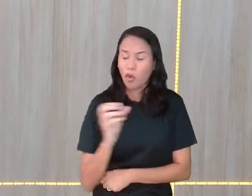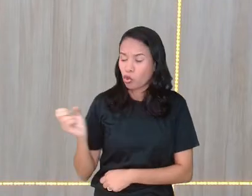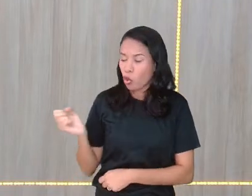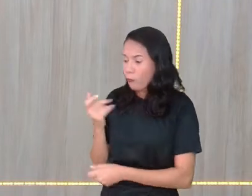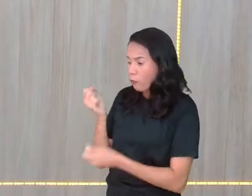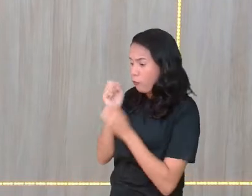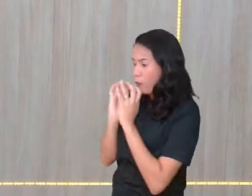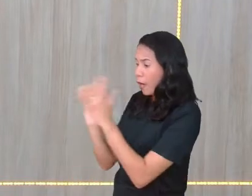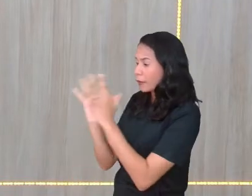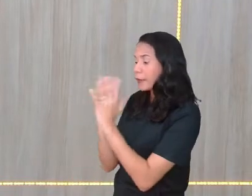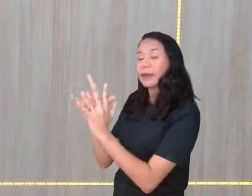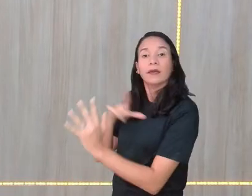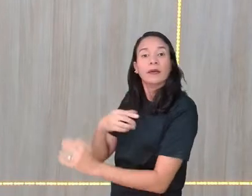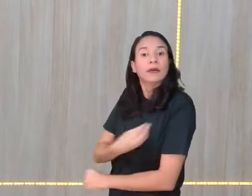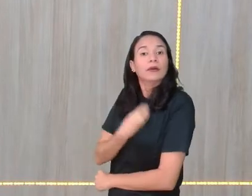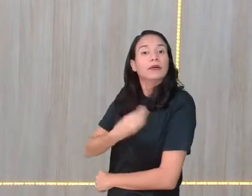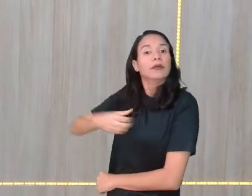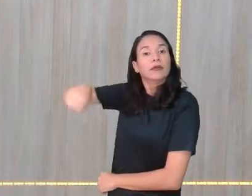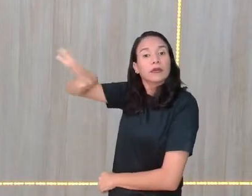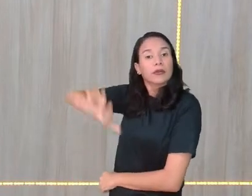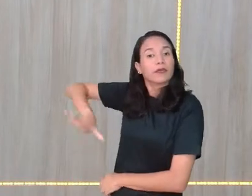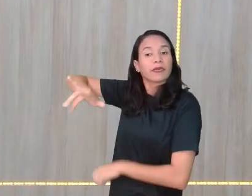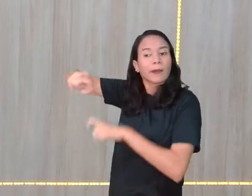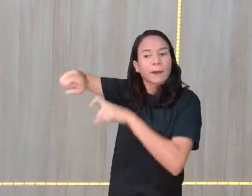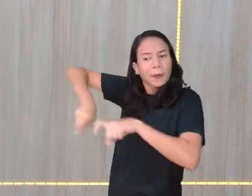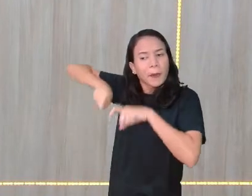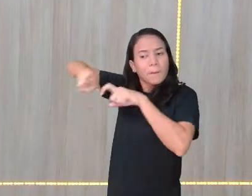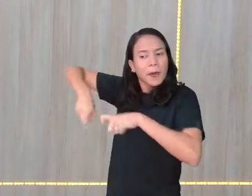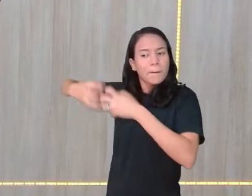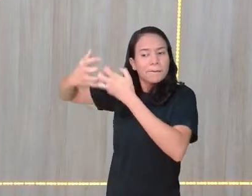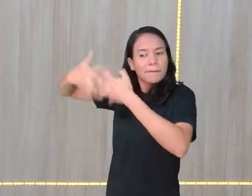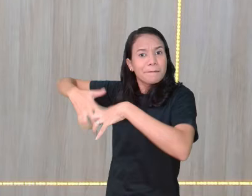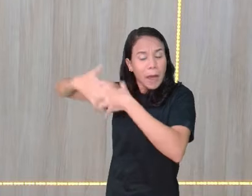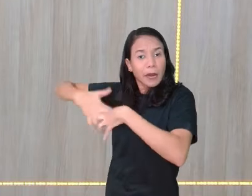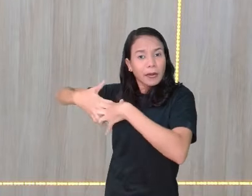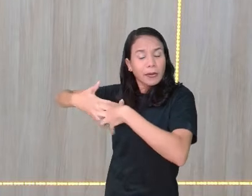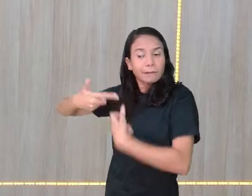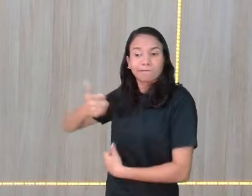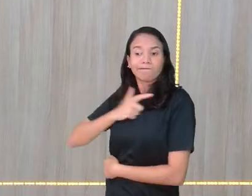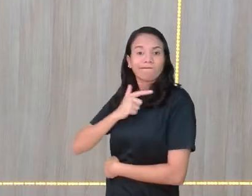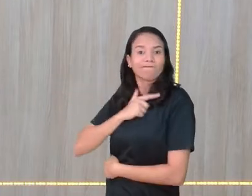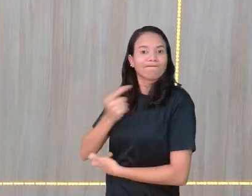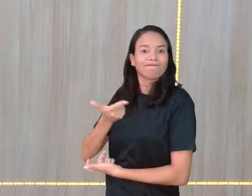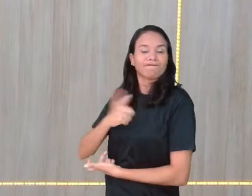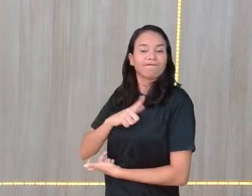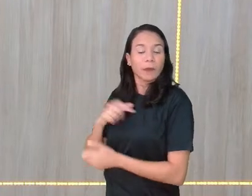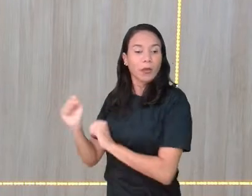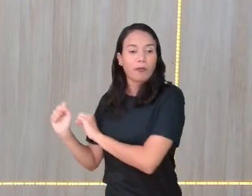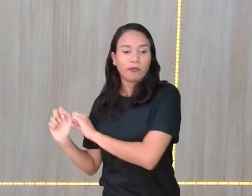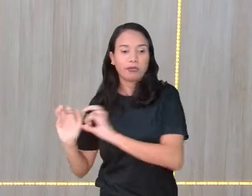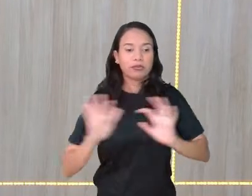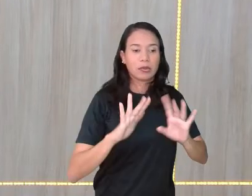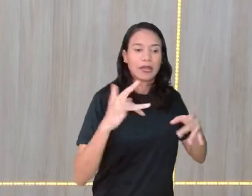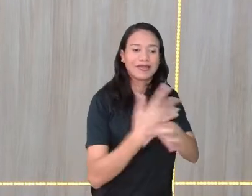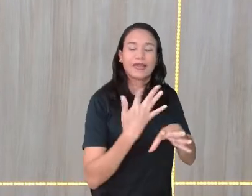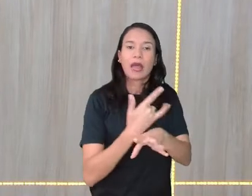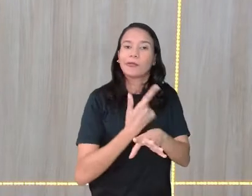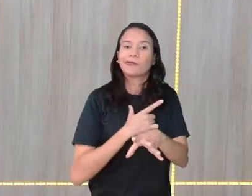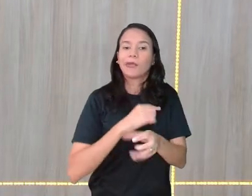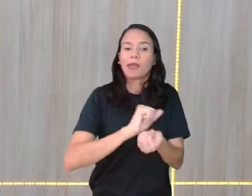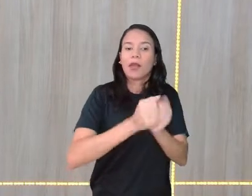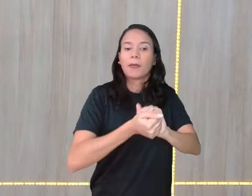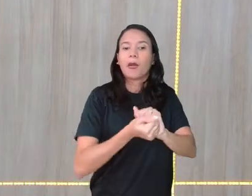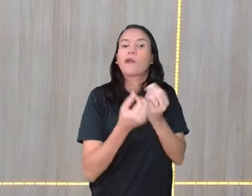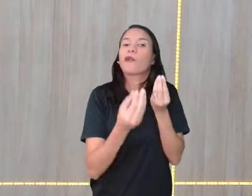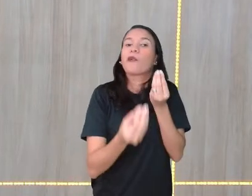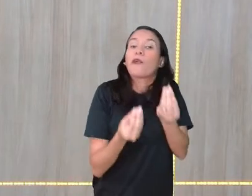foi instalada no meio rural, aí vem para o centro urbano, não encontra aquelas condições adequadas, aí vão se